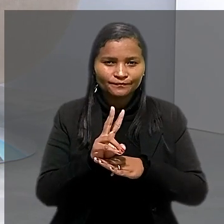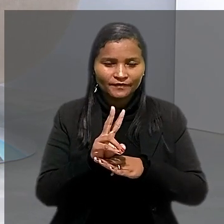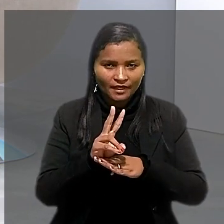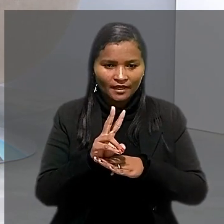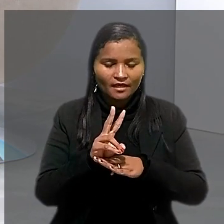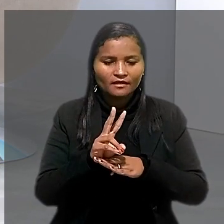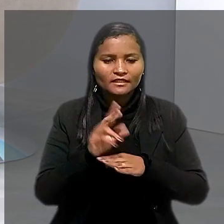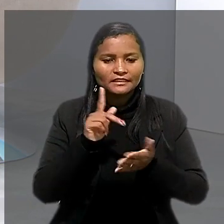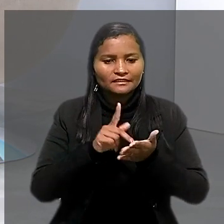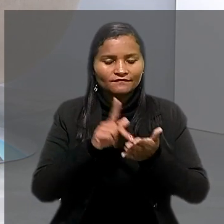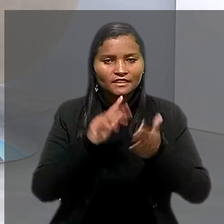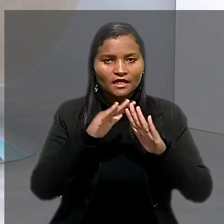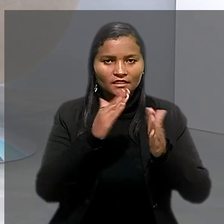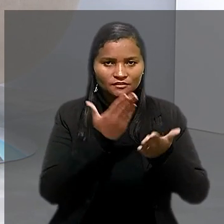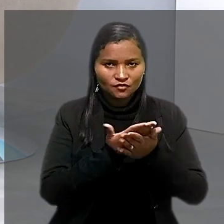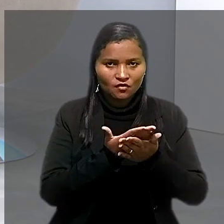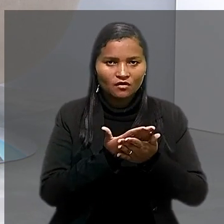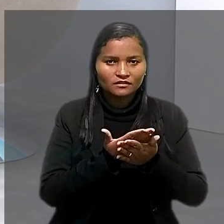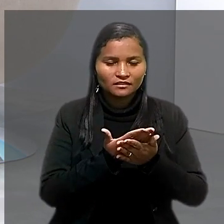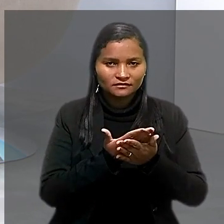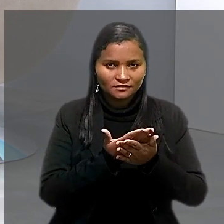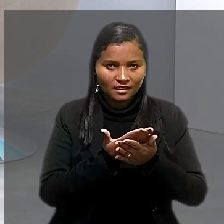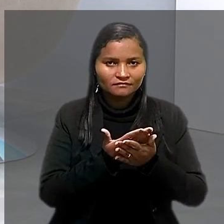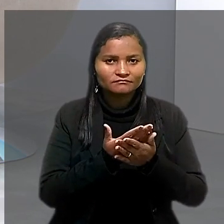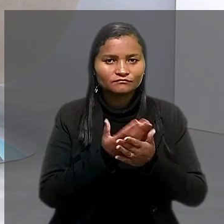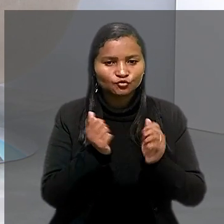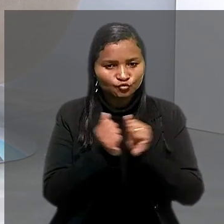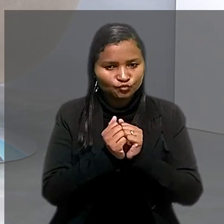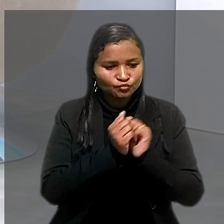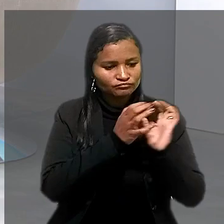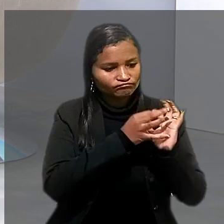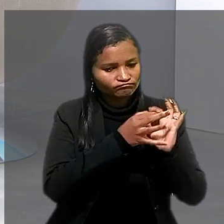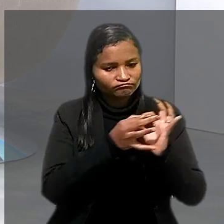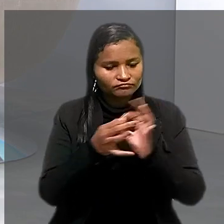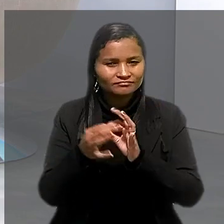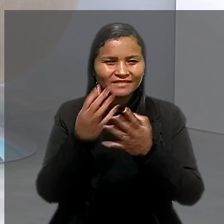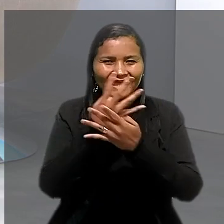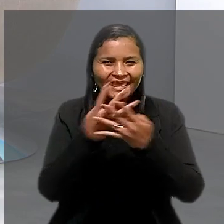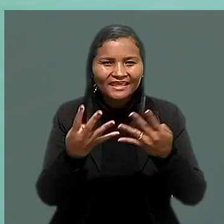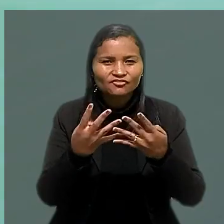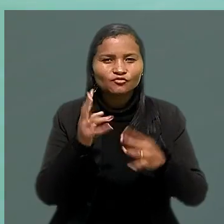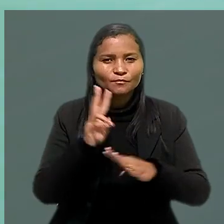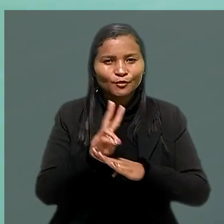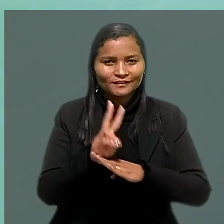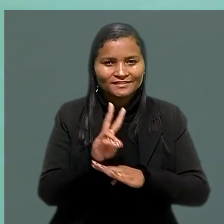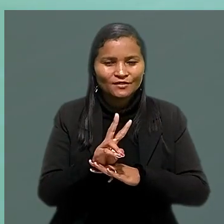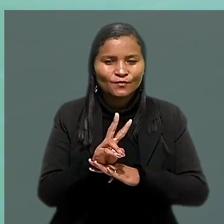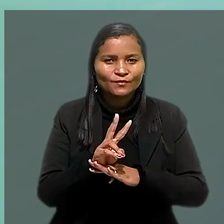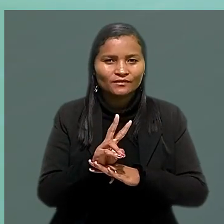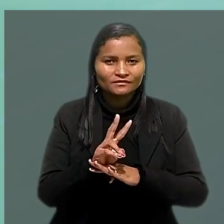né? Na verdade, a escola está nessa rede de proteção,